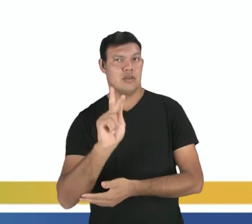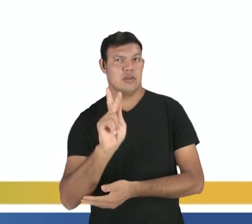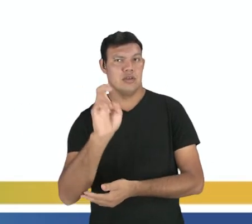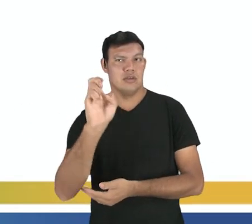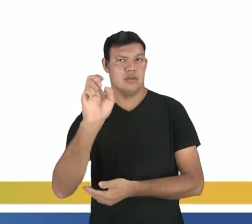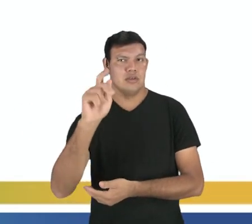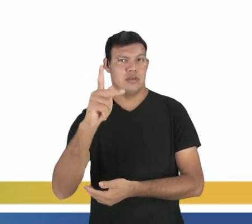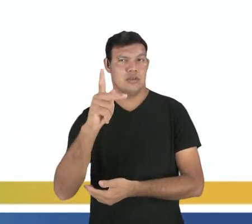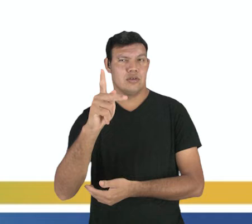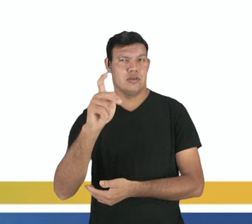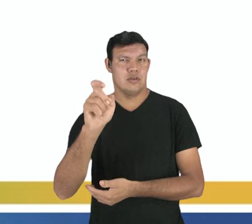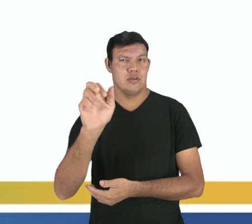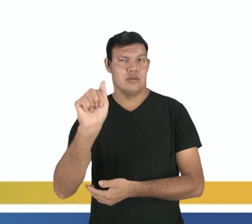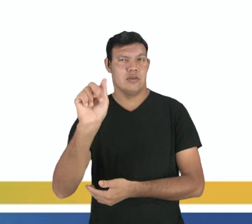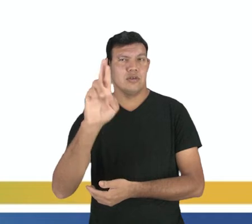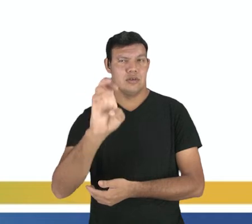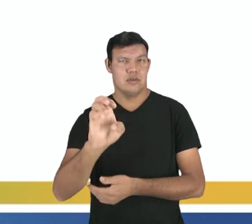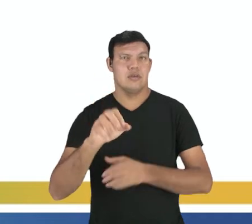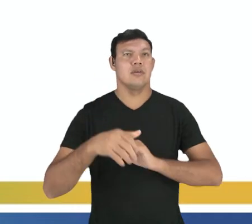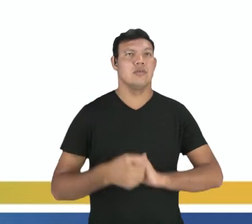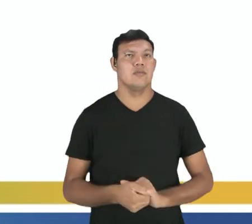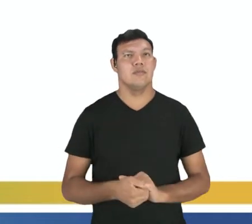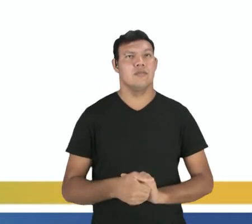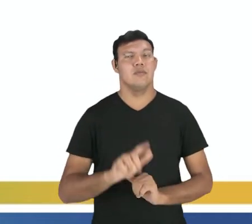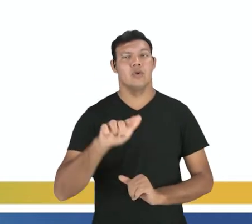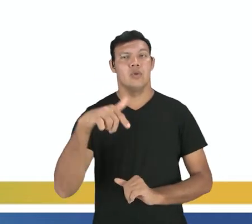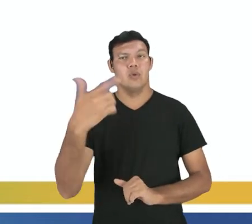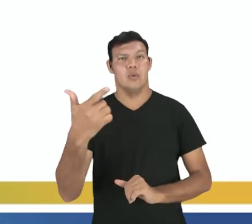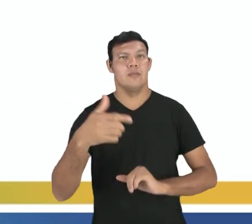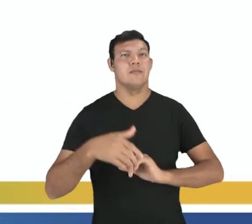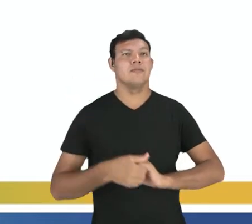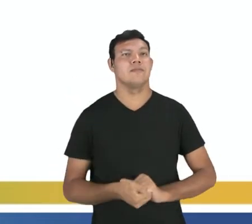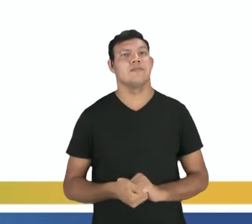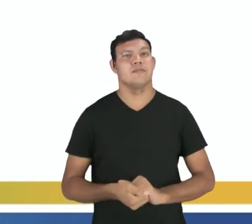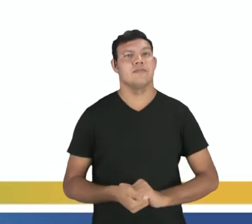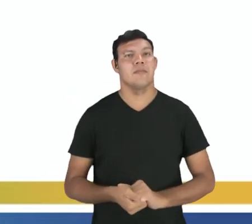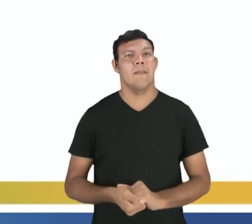metonímia. Outro exemplo,